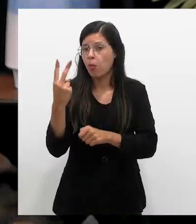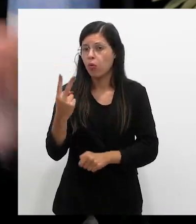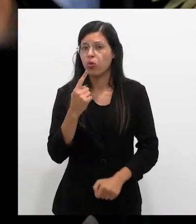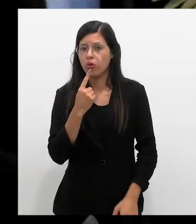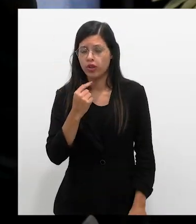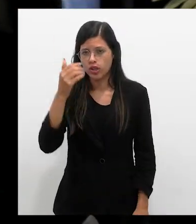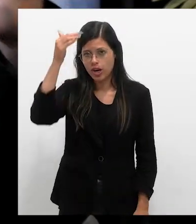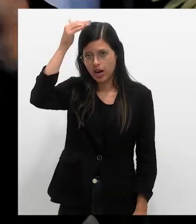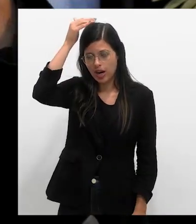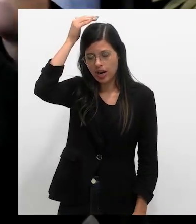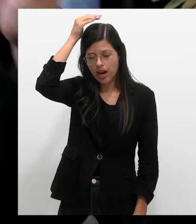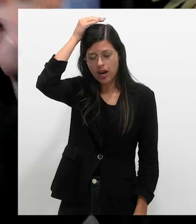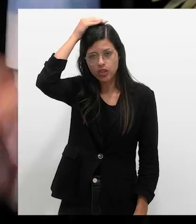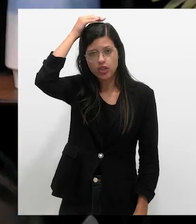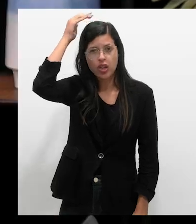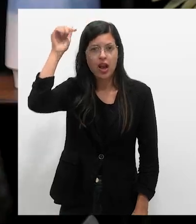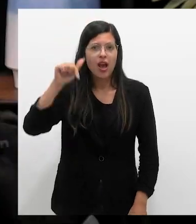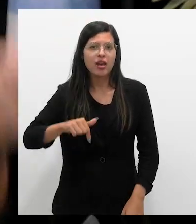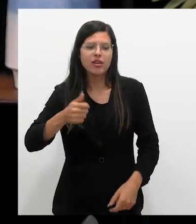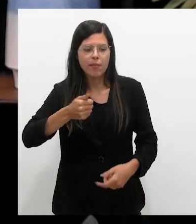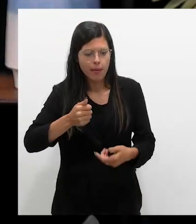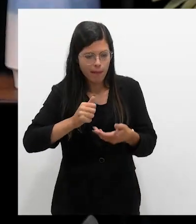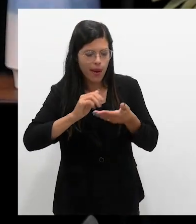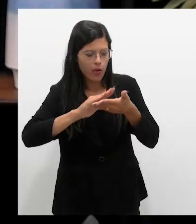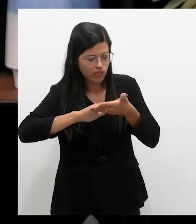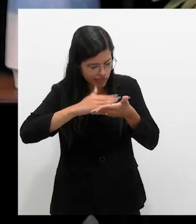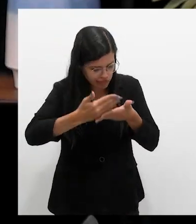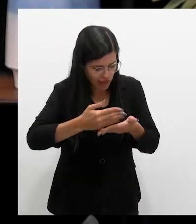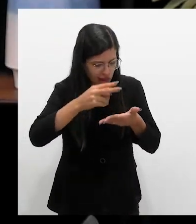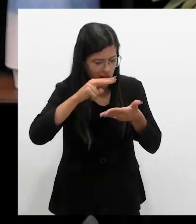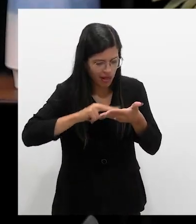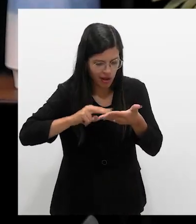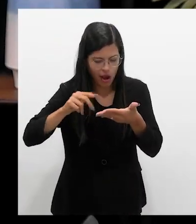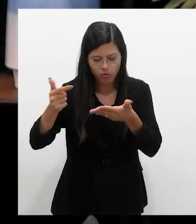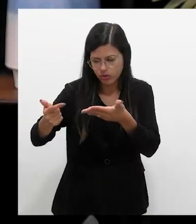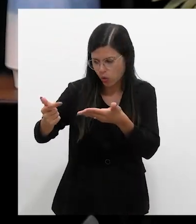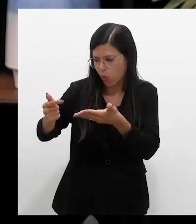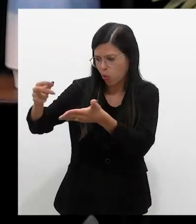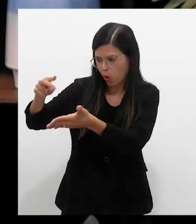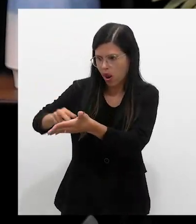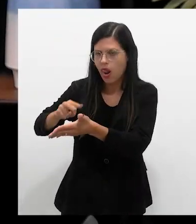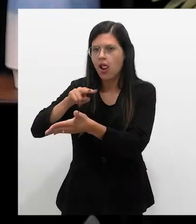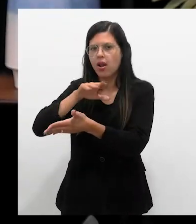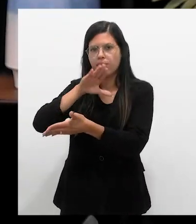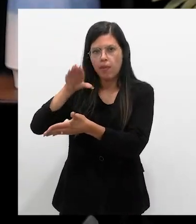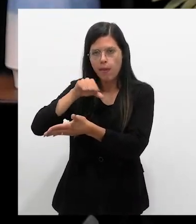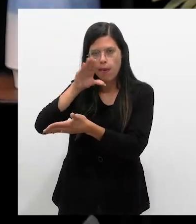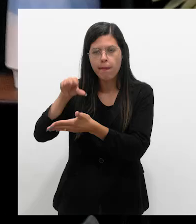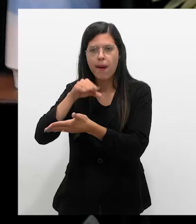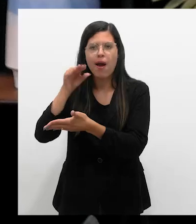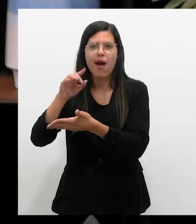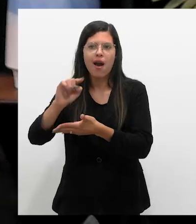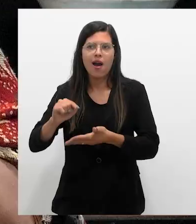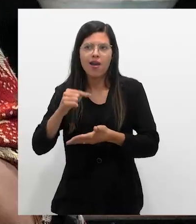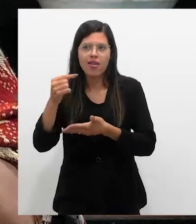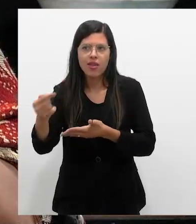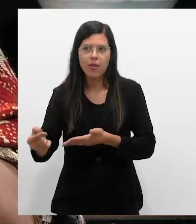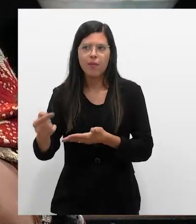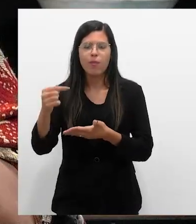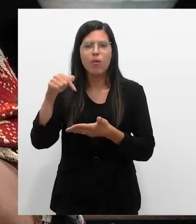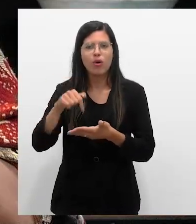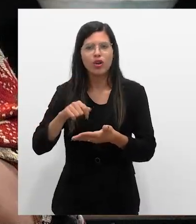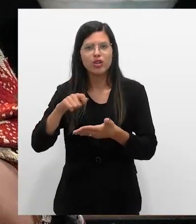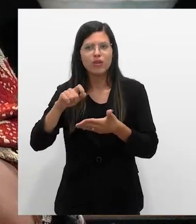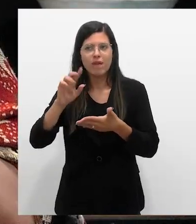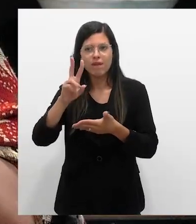votos, que é feito por 3 cardeais e escrutinadores. Então, o primeiro abre, passa para o segundo, e o terceiro aqui lê em voz alta. Aí depois pega